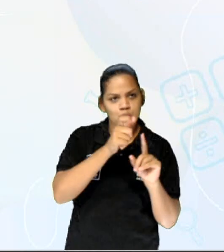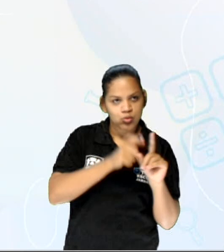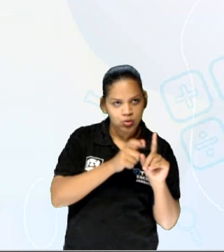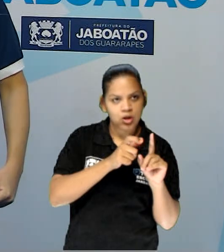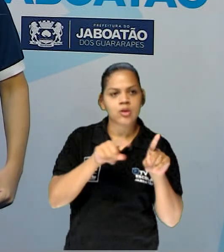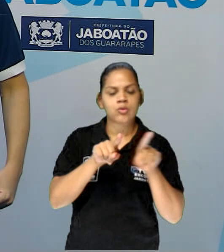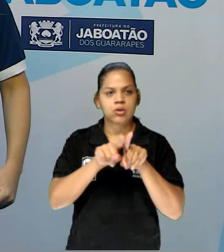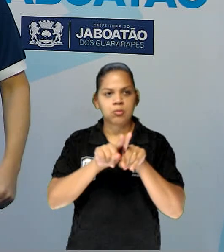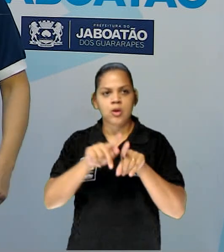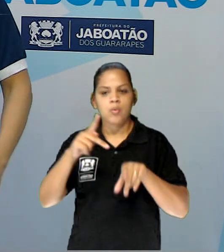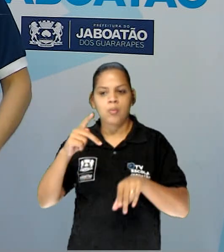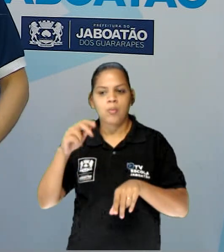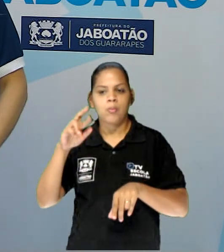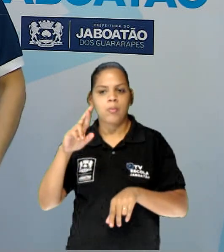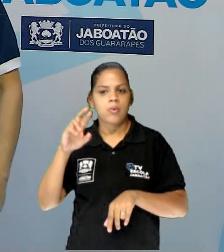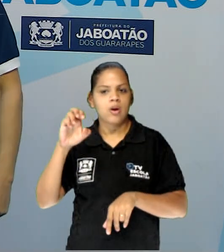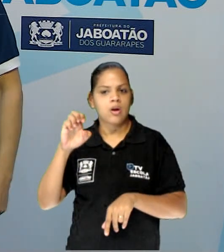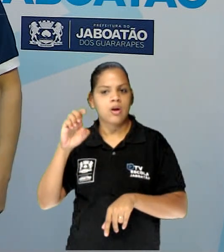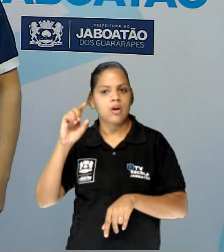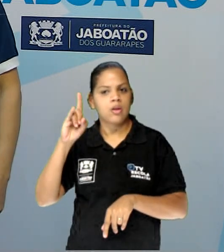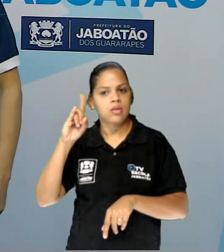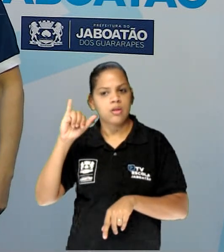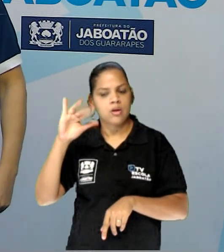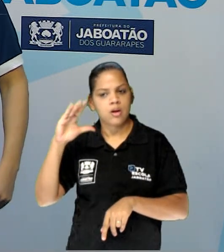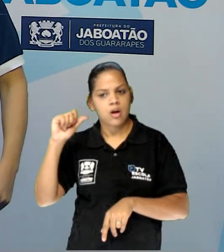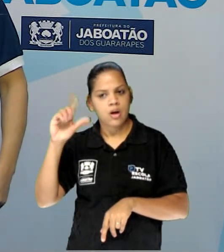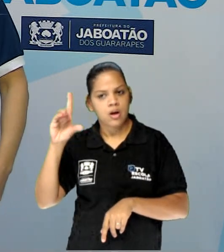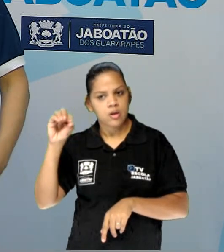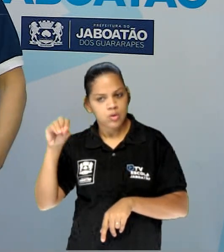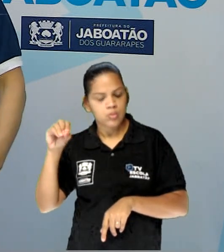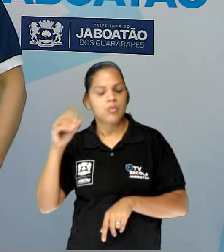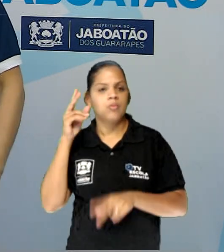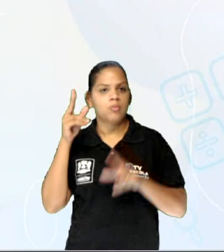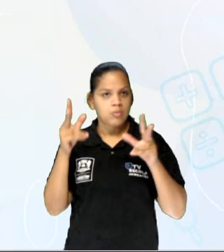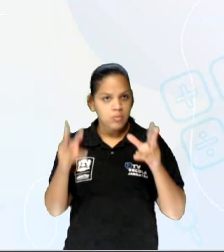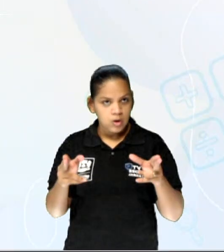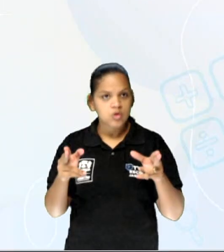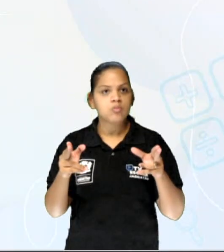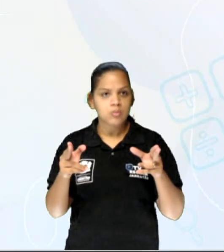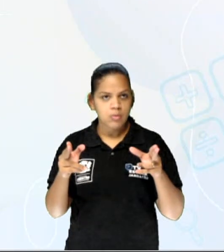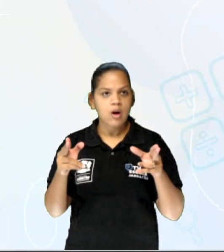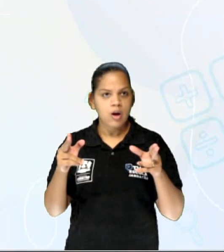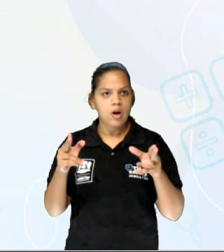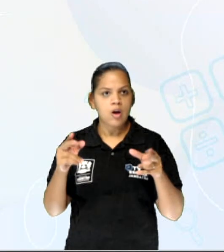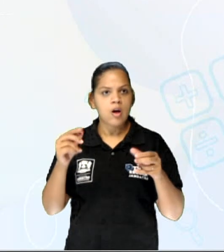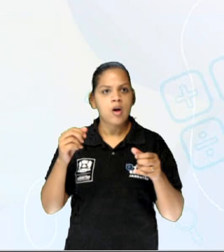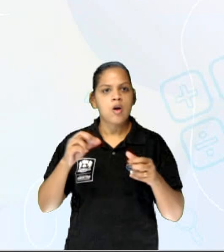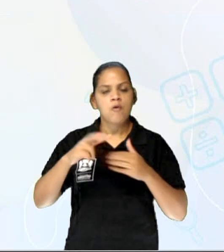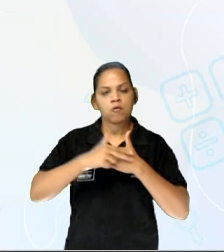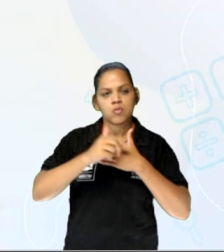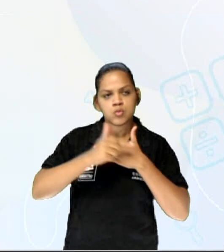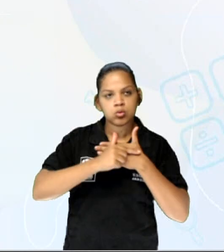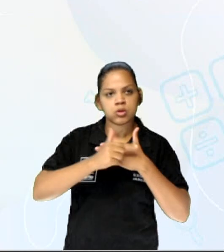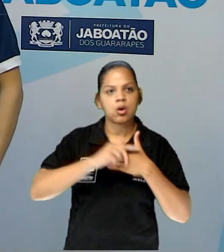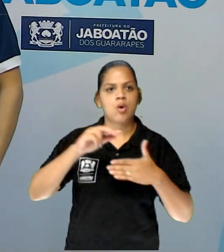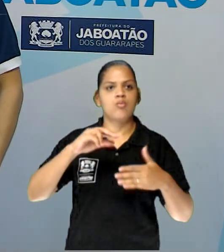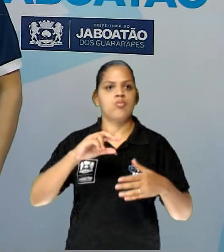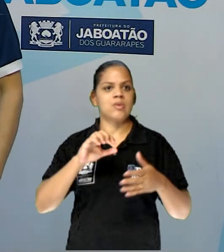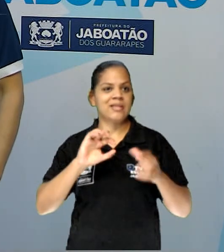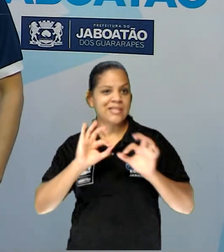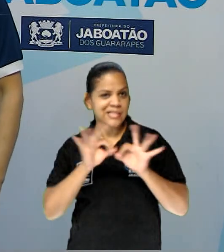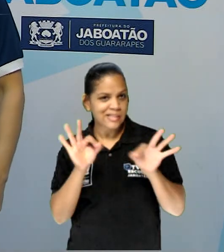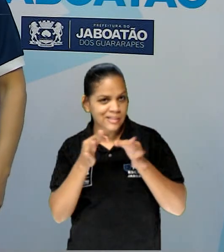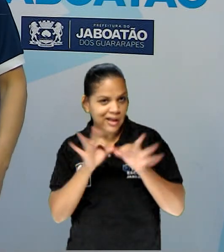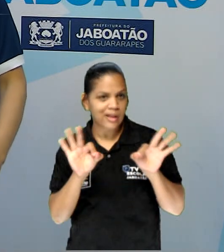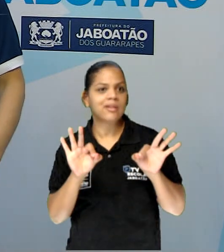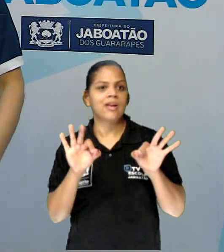Termos de mesma função sintática. O aposto do sujeito e orações coordenadas. Bom,